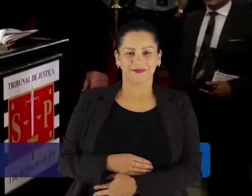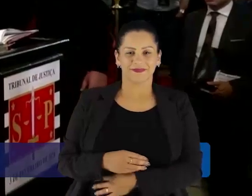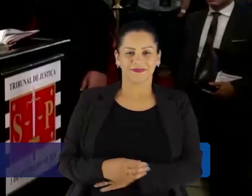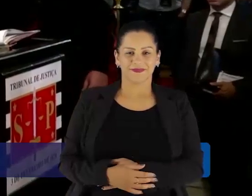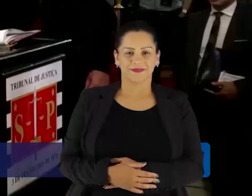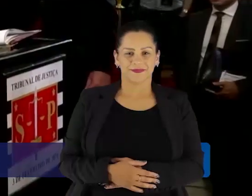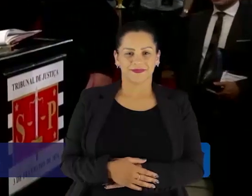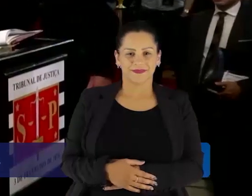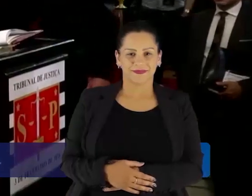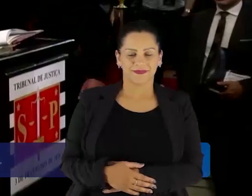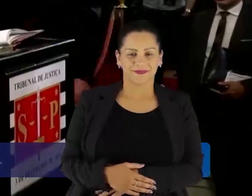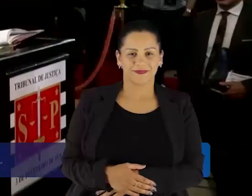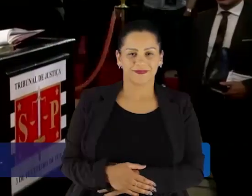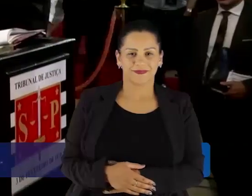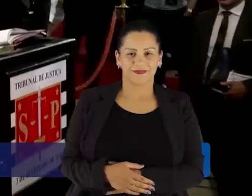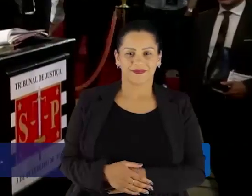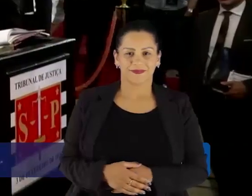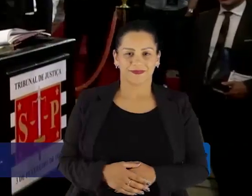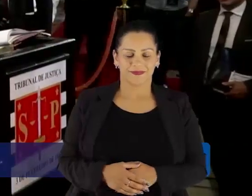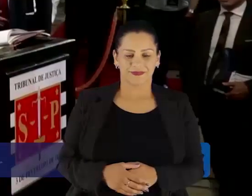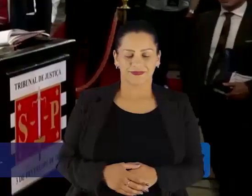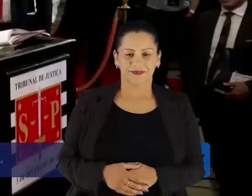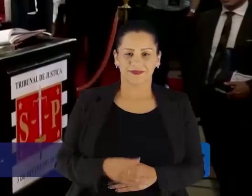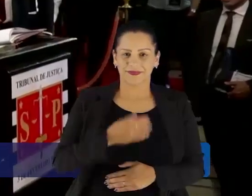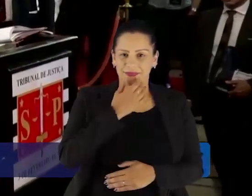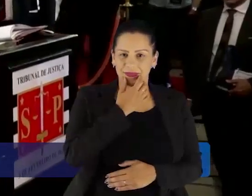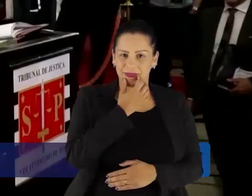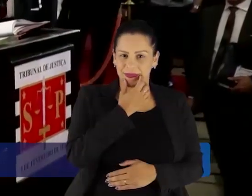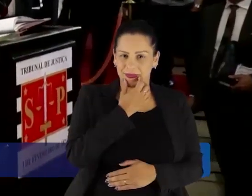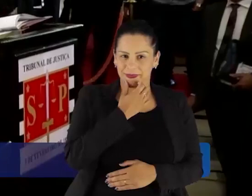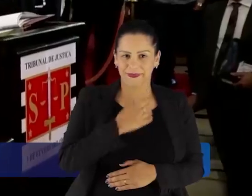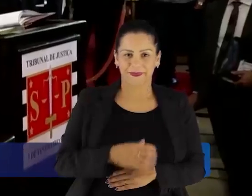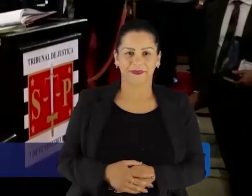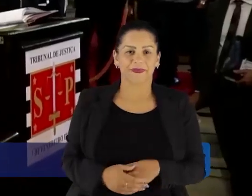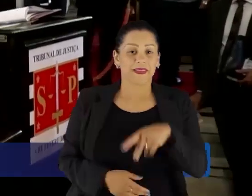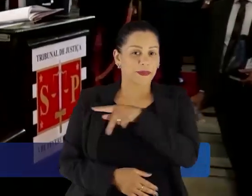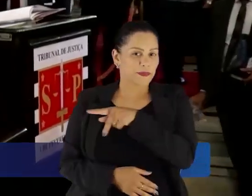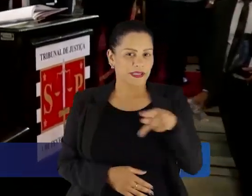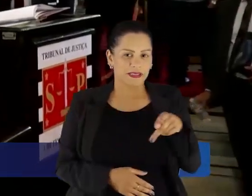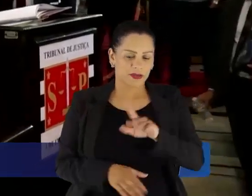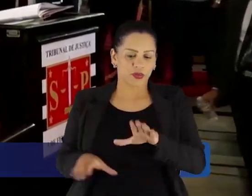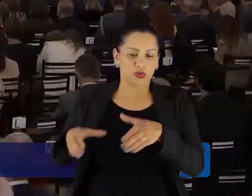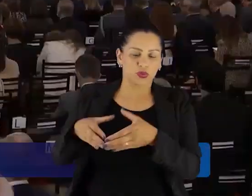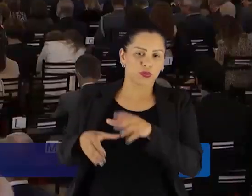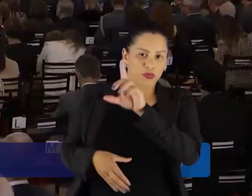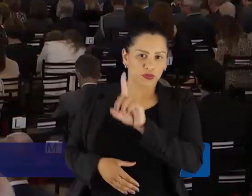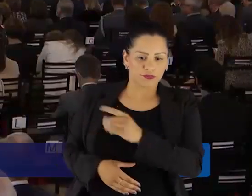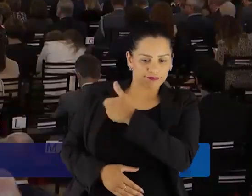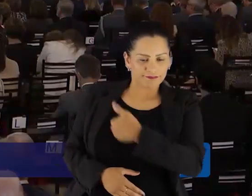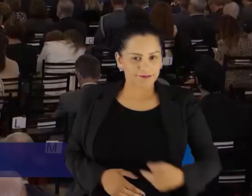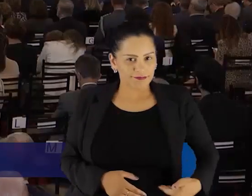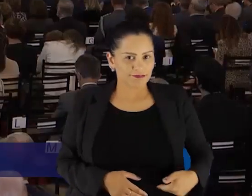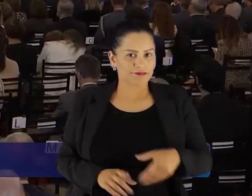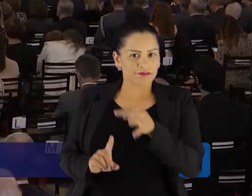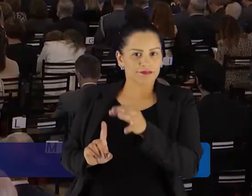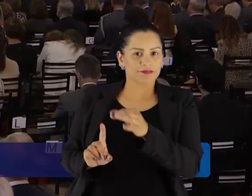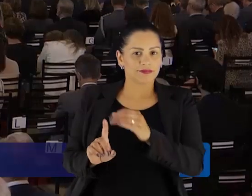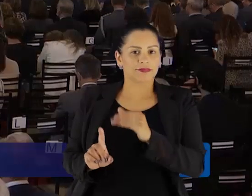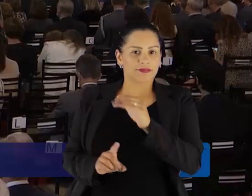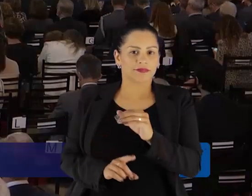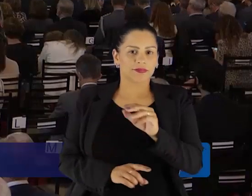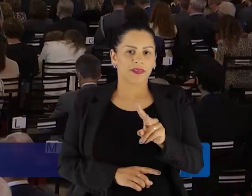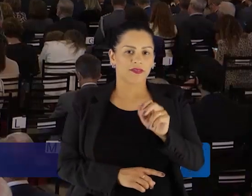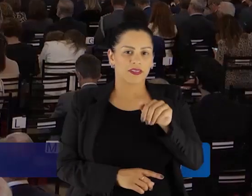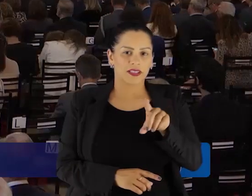E aí e como presidente da seção de direito público excelentíssimo Desembargador